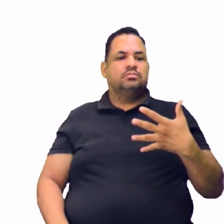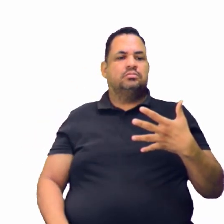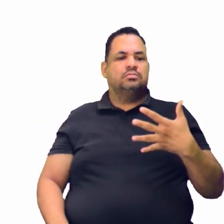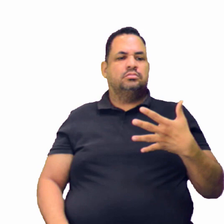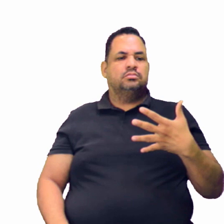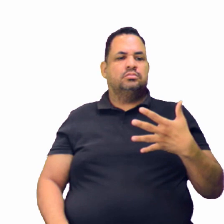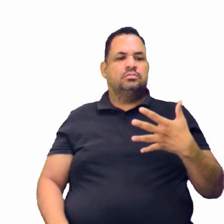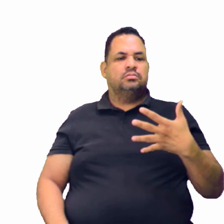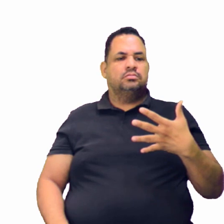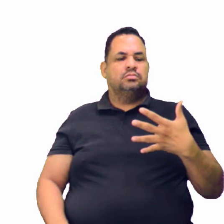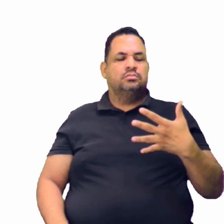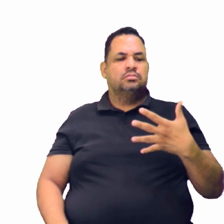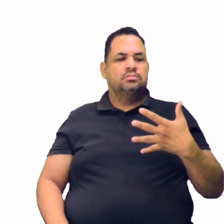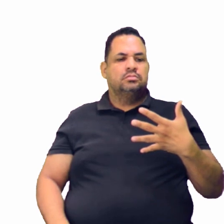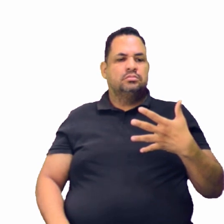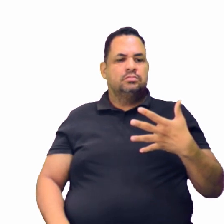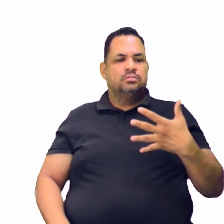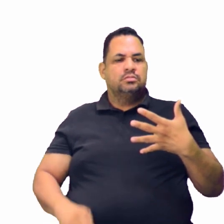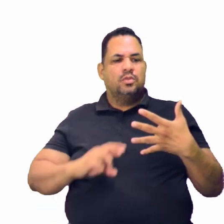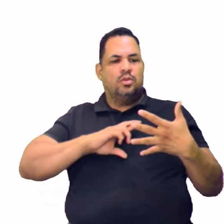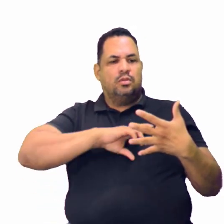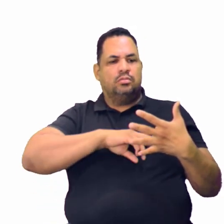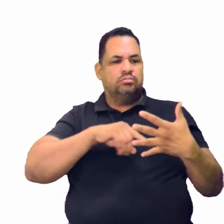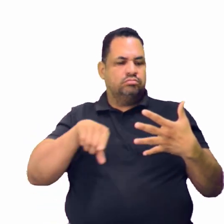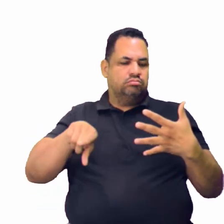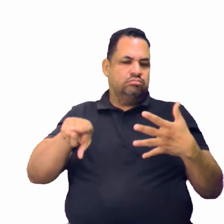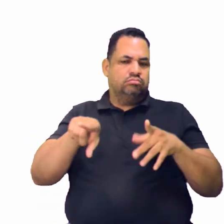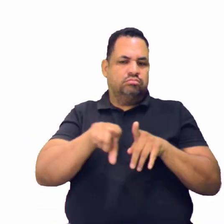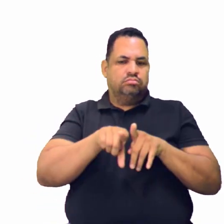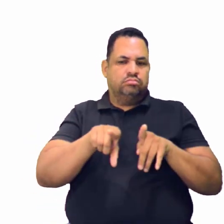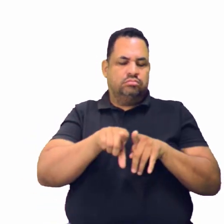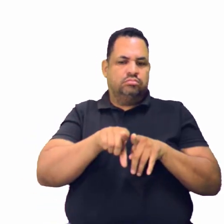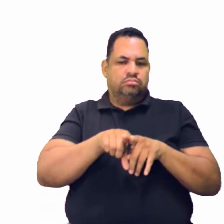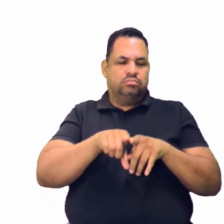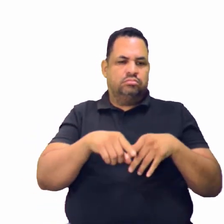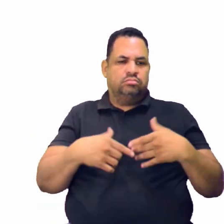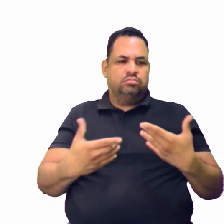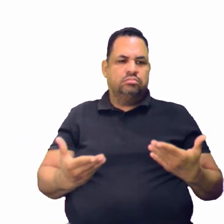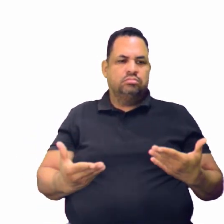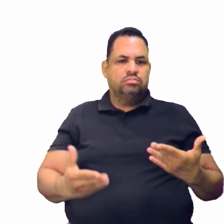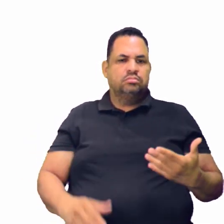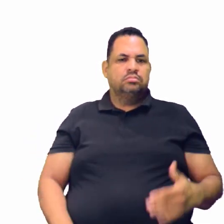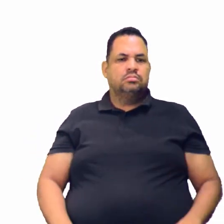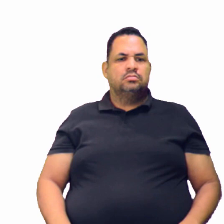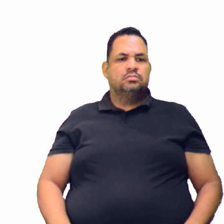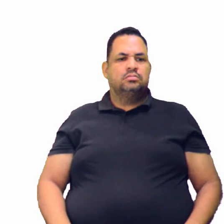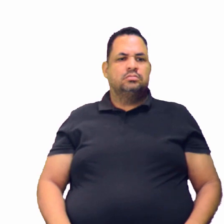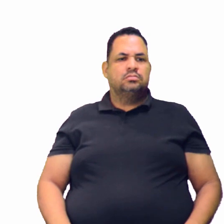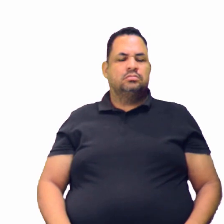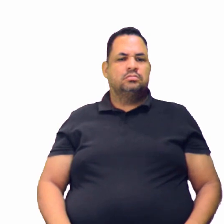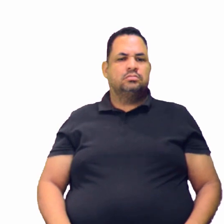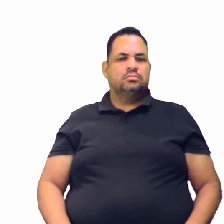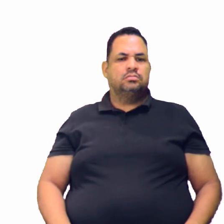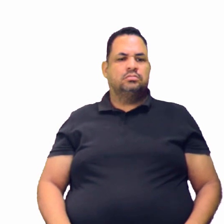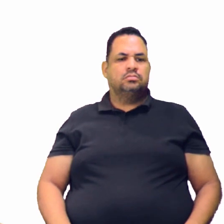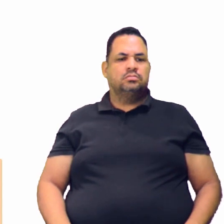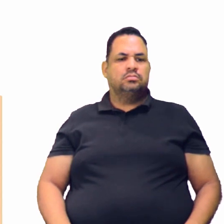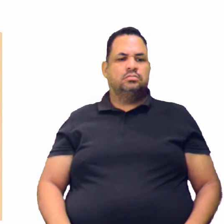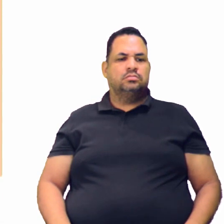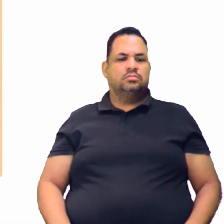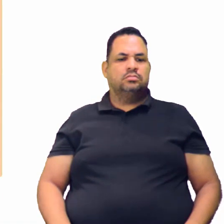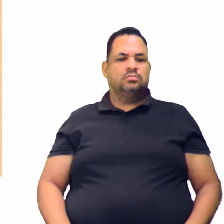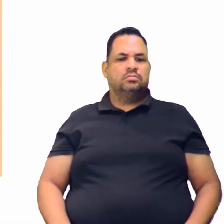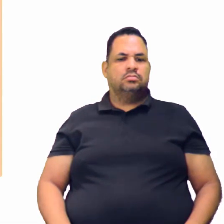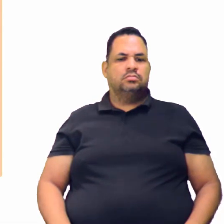do cotidiano? O romance também não é uma narrativa? Então, é claro que você